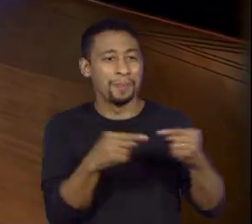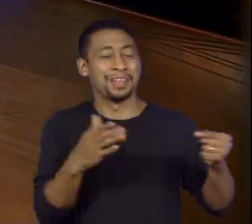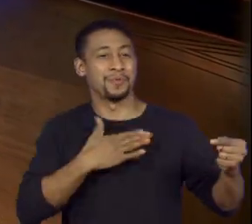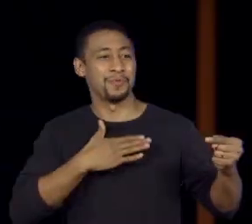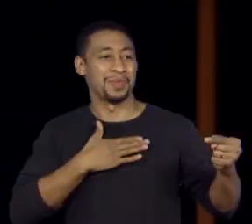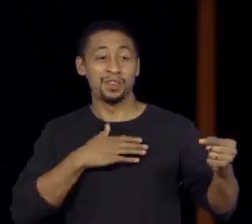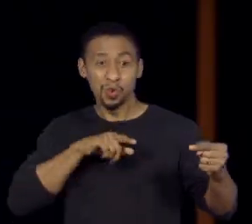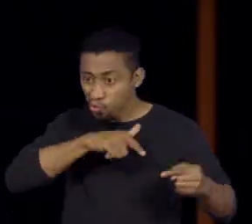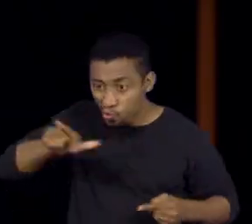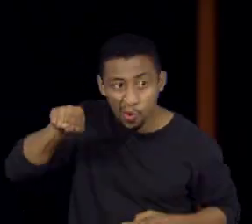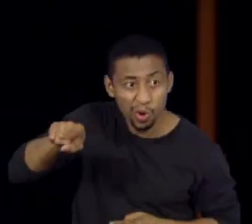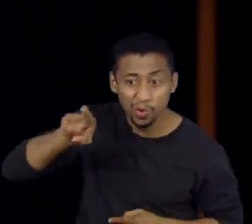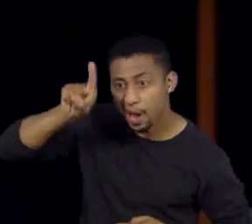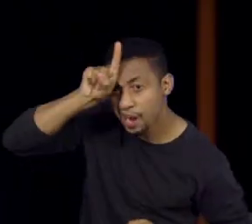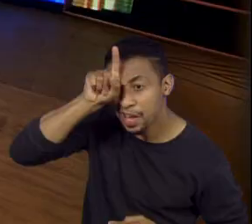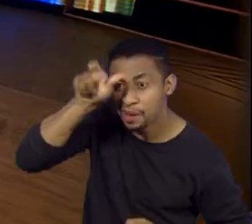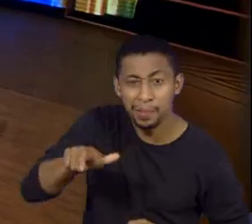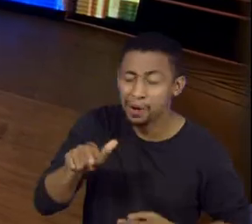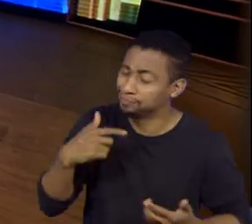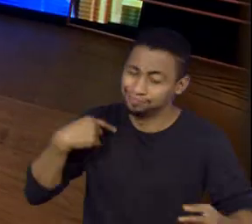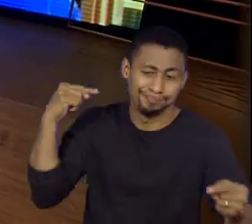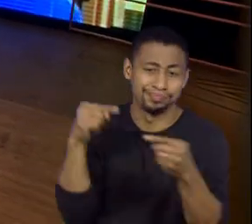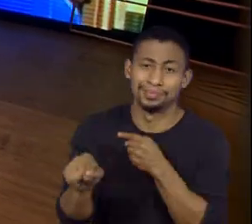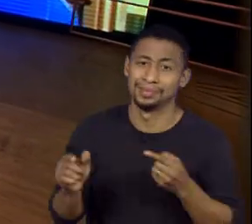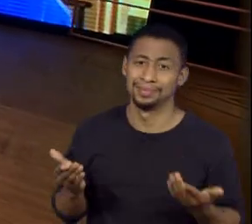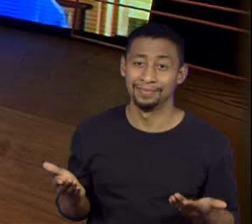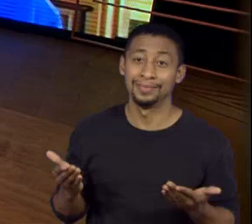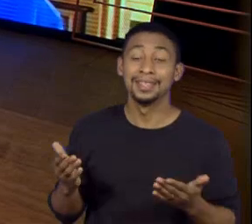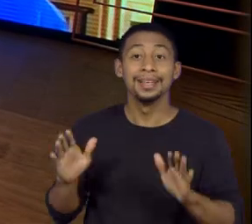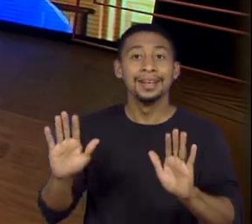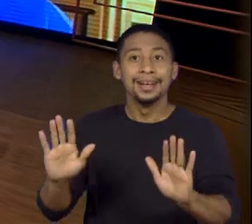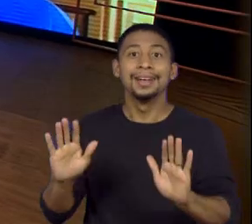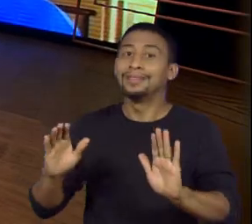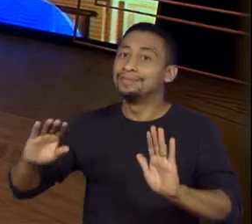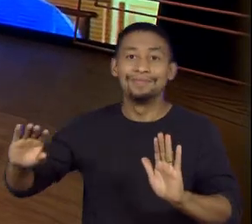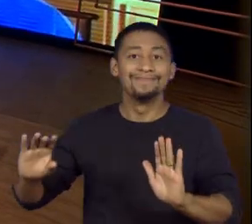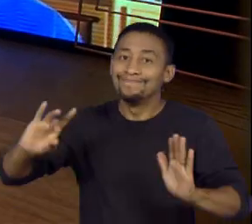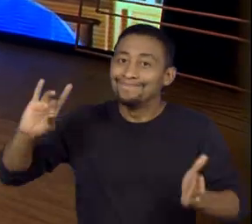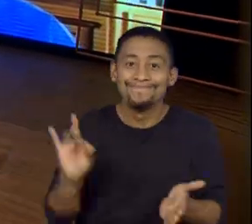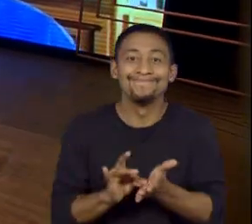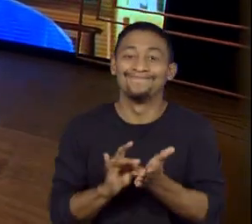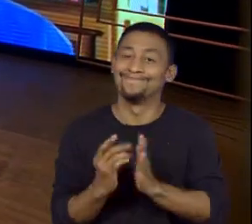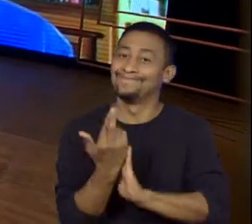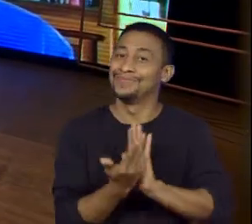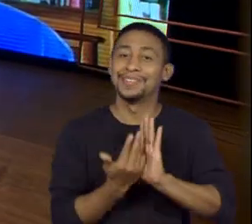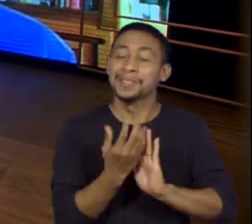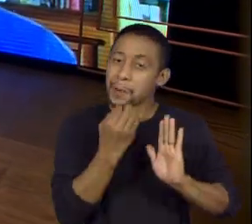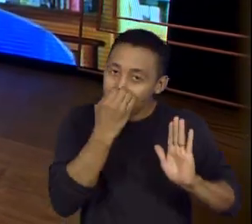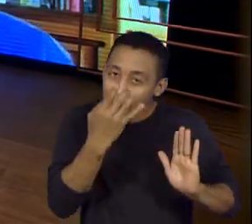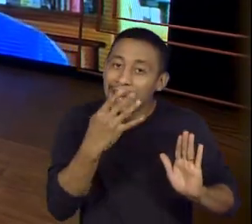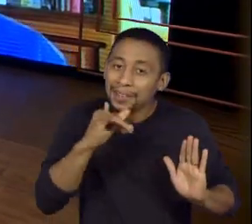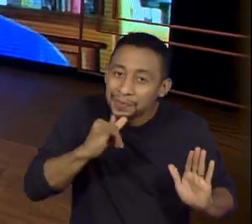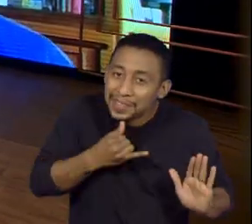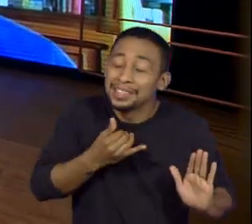no disco. A partir daquele dia, ele oficializou aquele retrato, né?